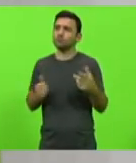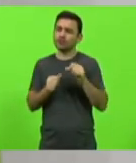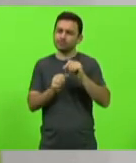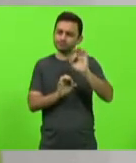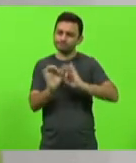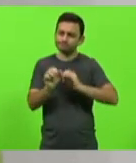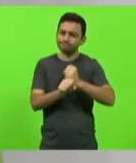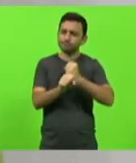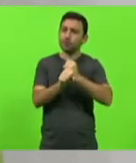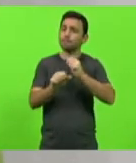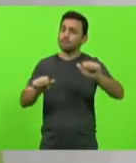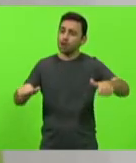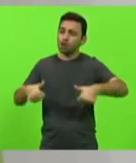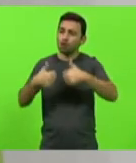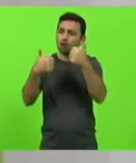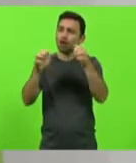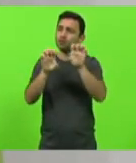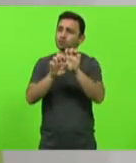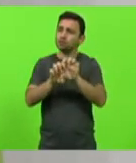melhorar a infraestrutura,